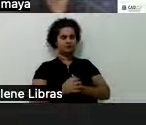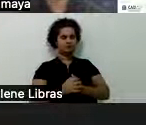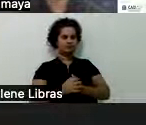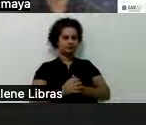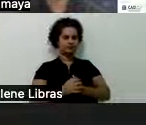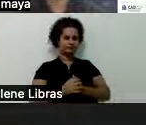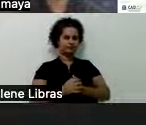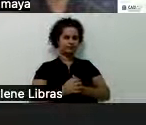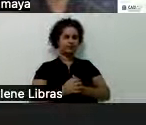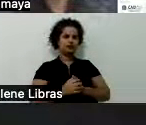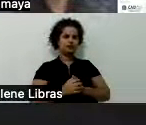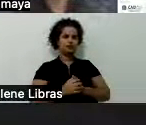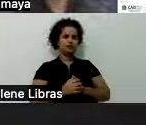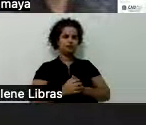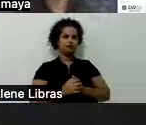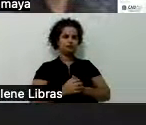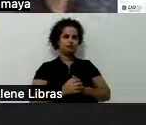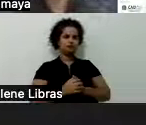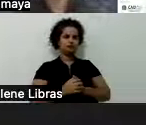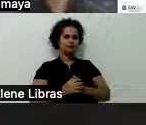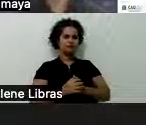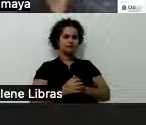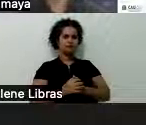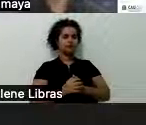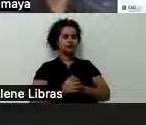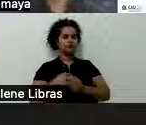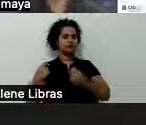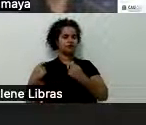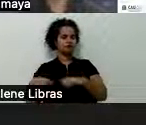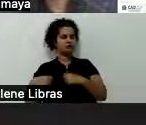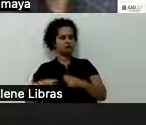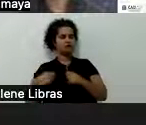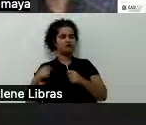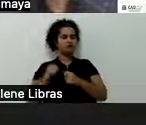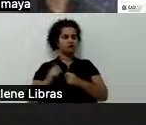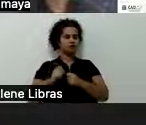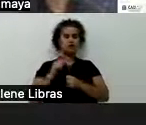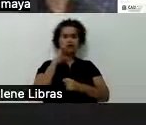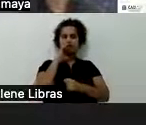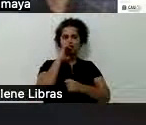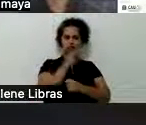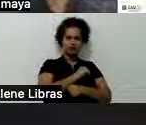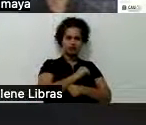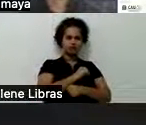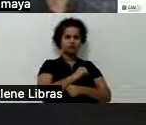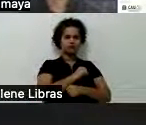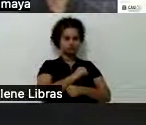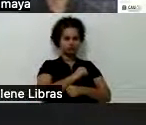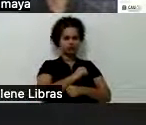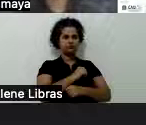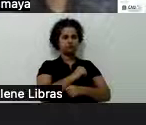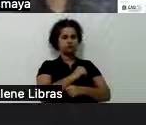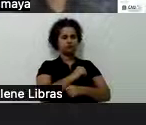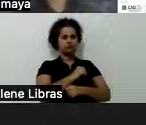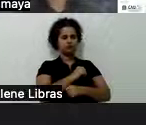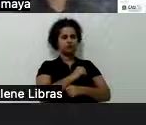top-down, porque pela necessidade de realização rápida, né? Mostrando uma